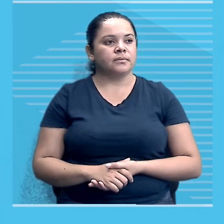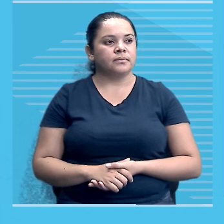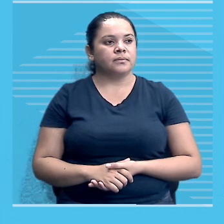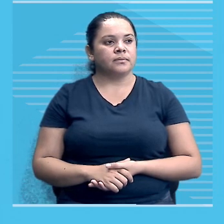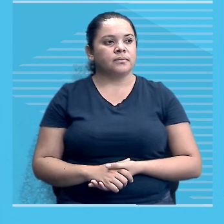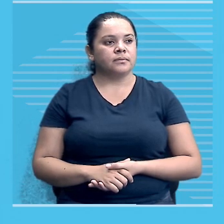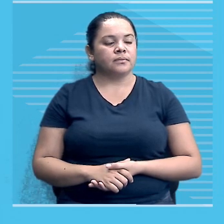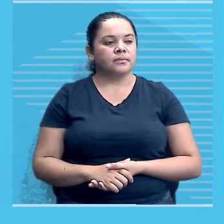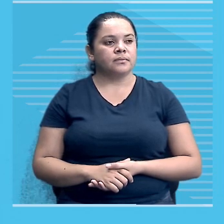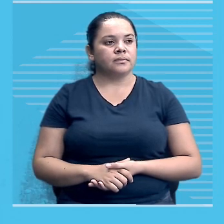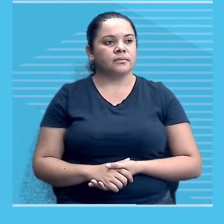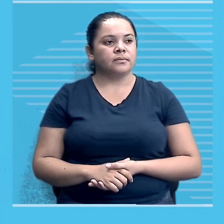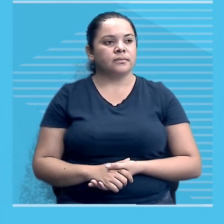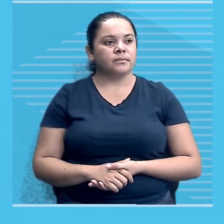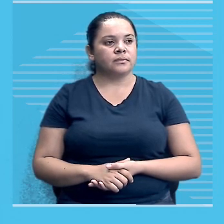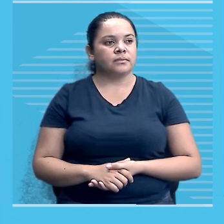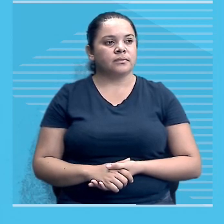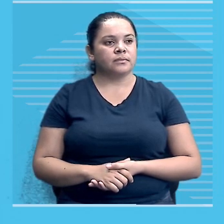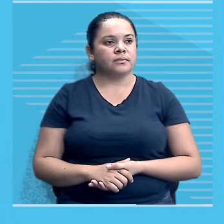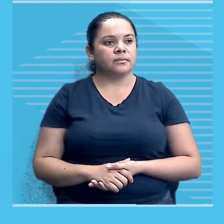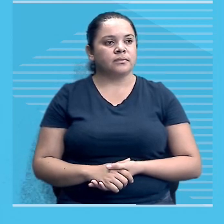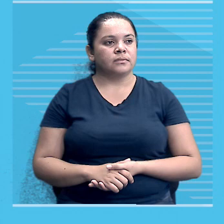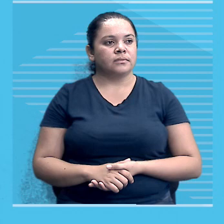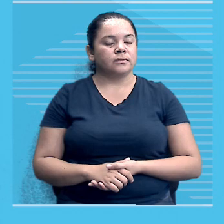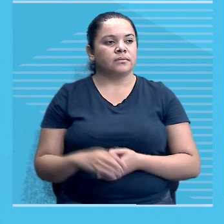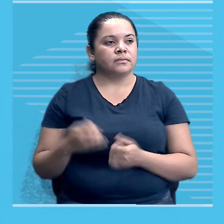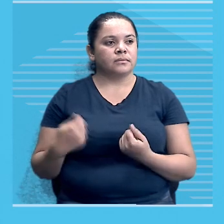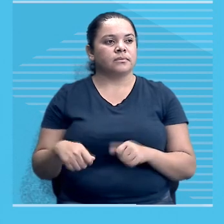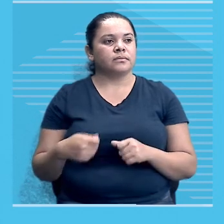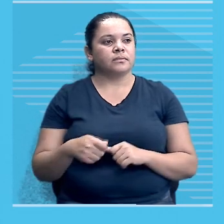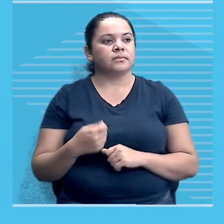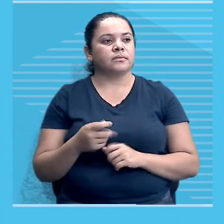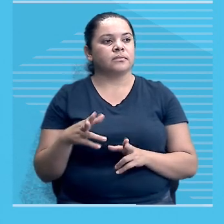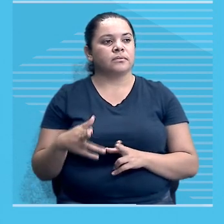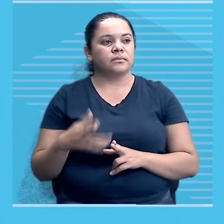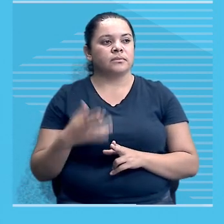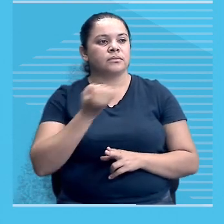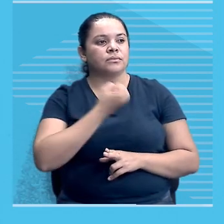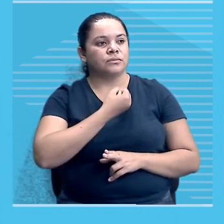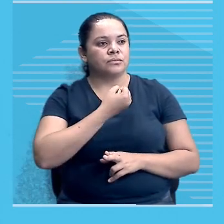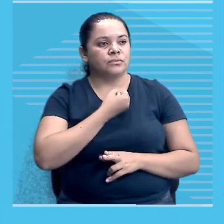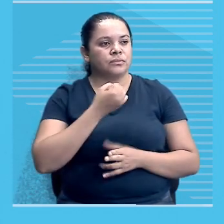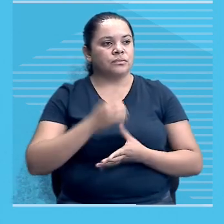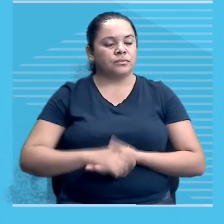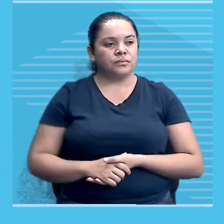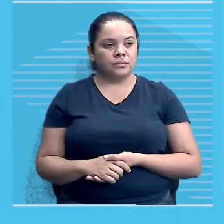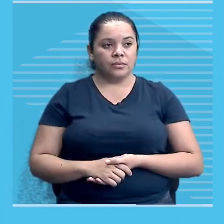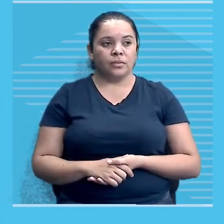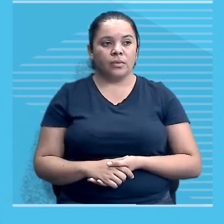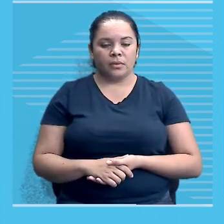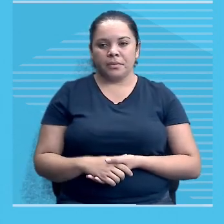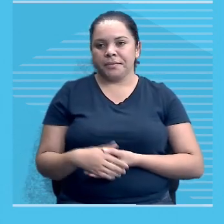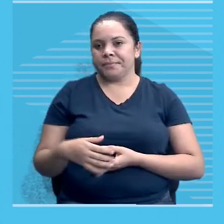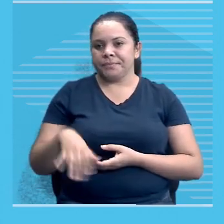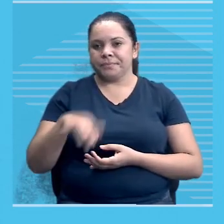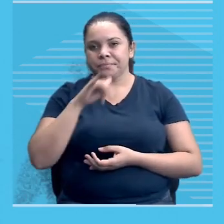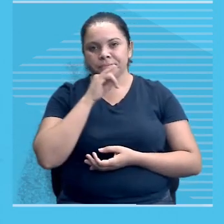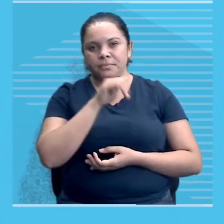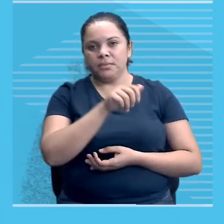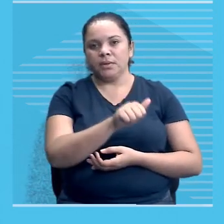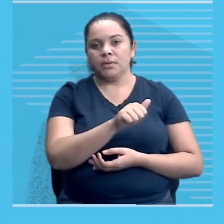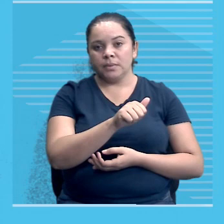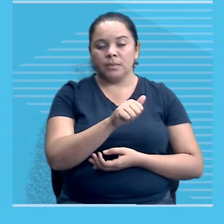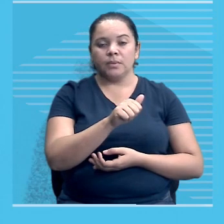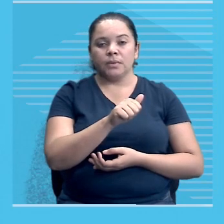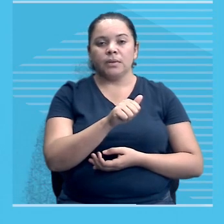número é tu que vai ter que ser igual o número não há e eu quero que se a seja o